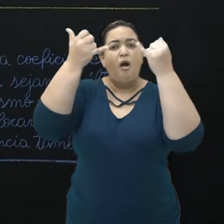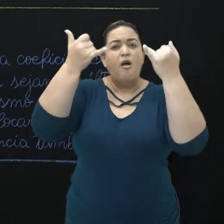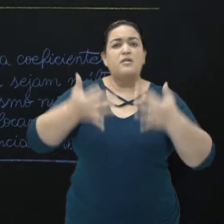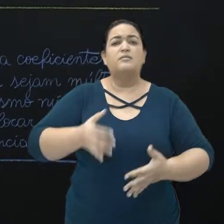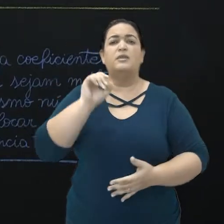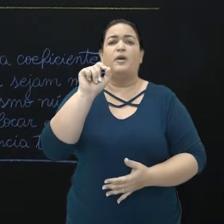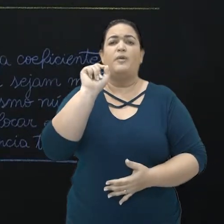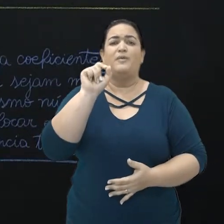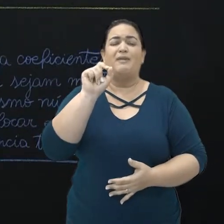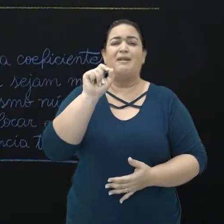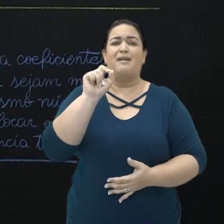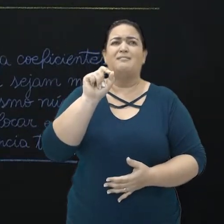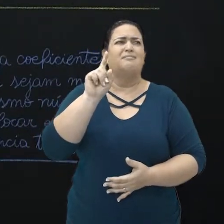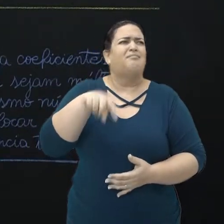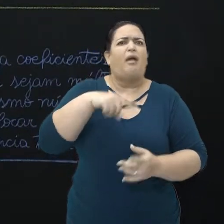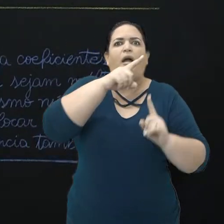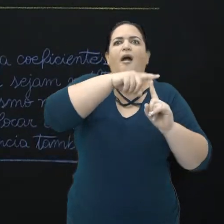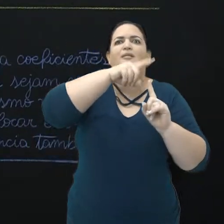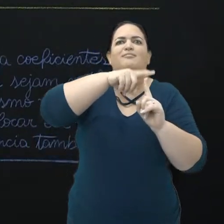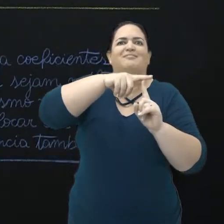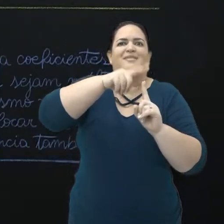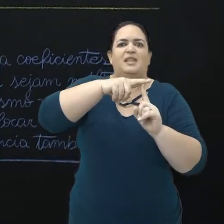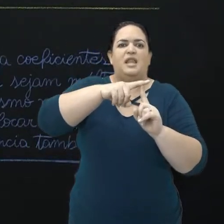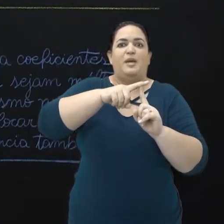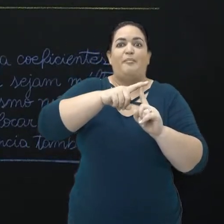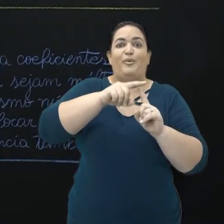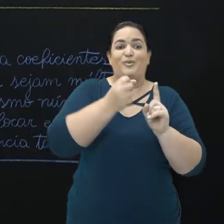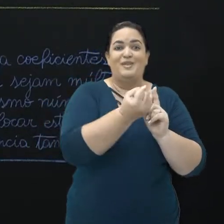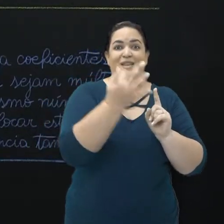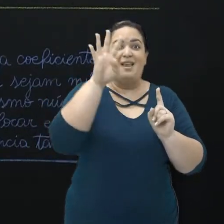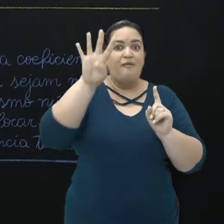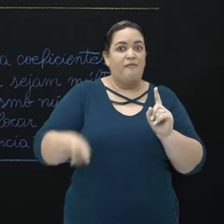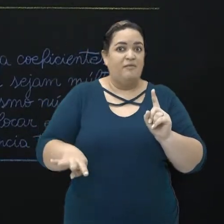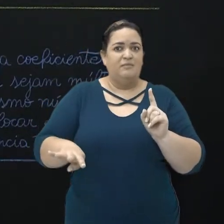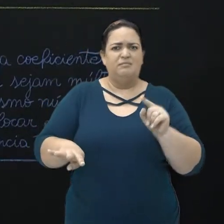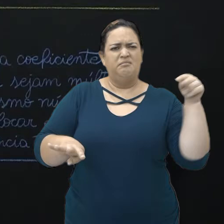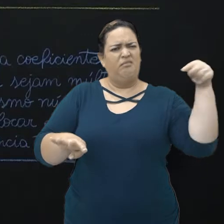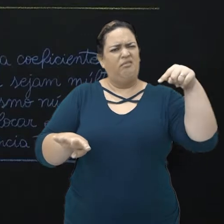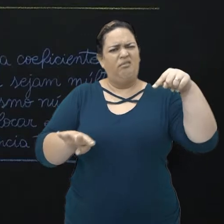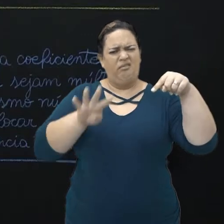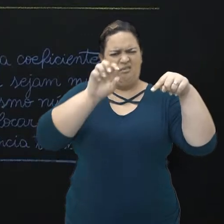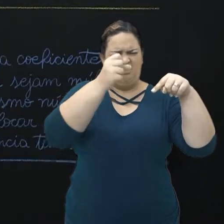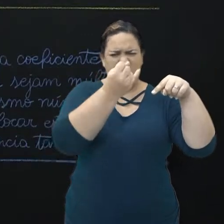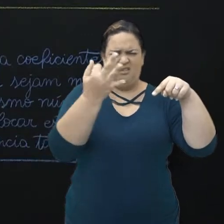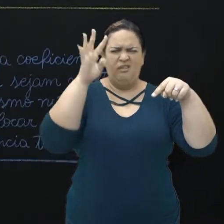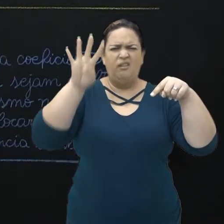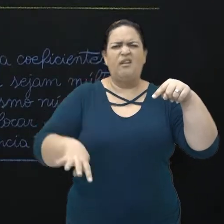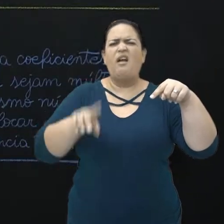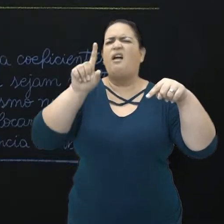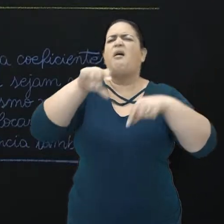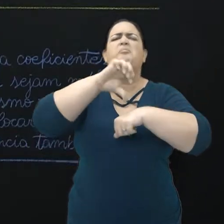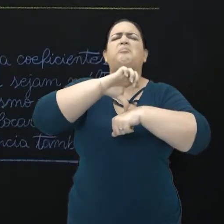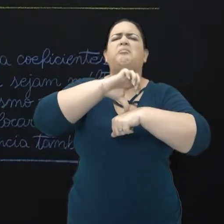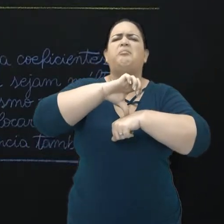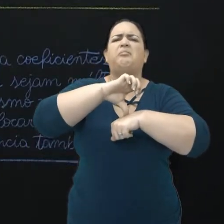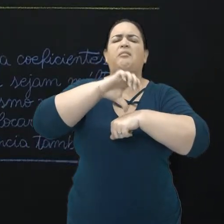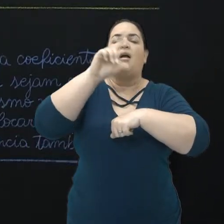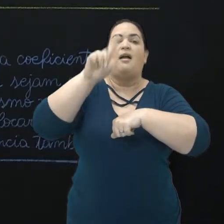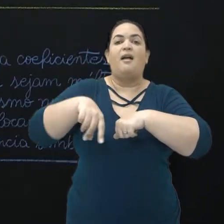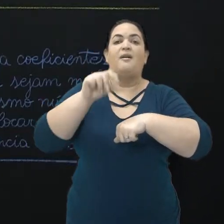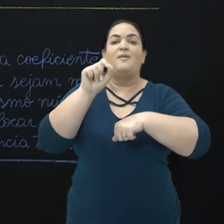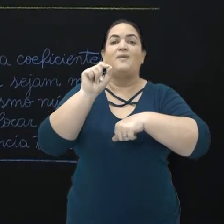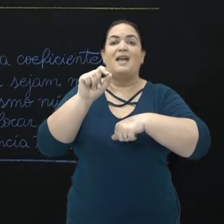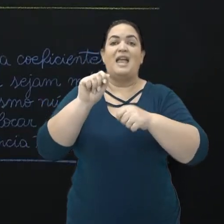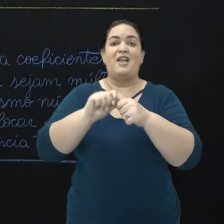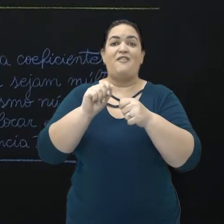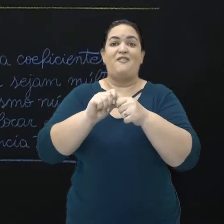comum em evidência é um tipo de fatoração. Agora, o que é a fatoração? A fatoração é a ferramenta que